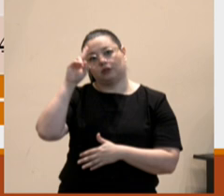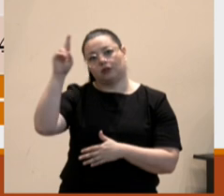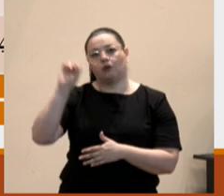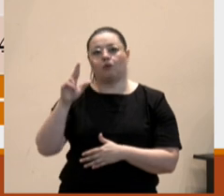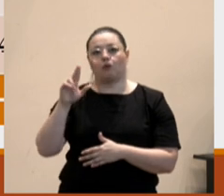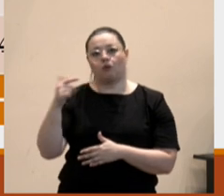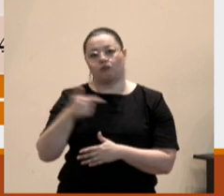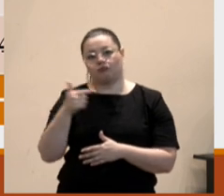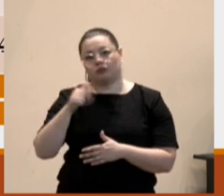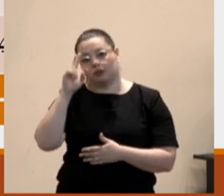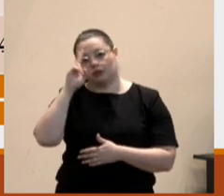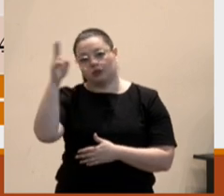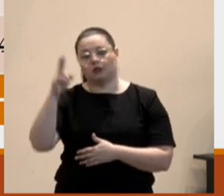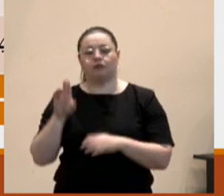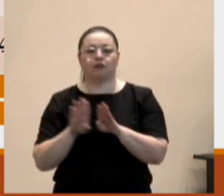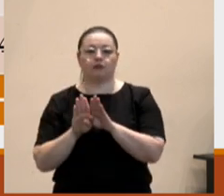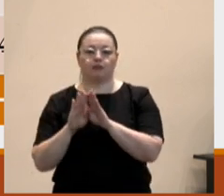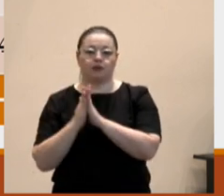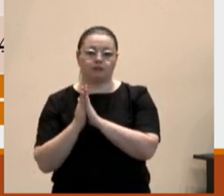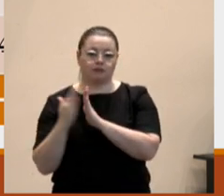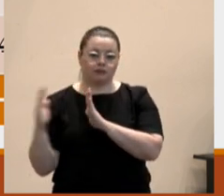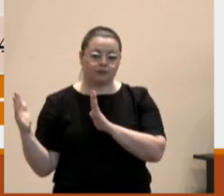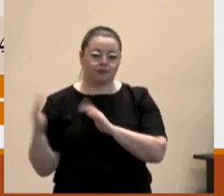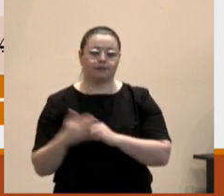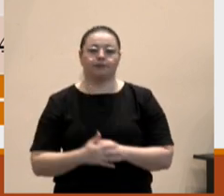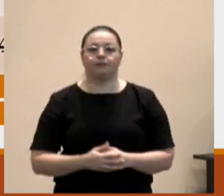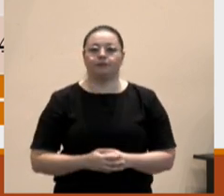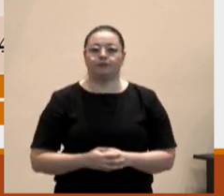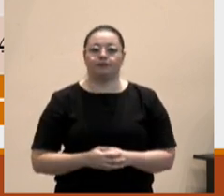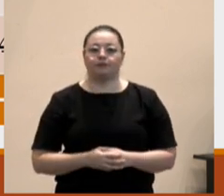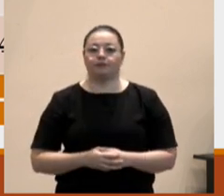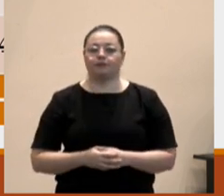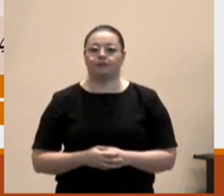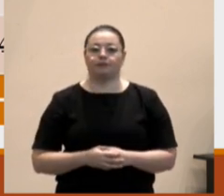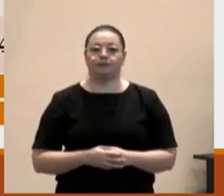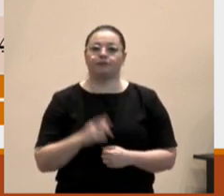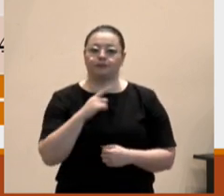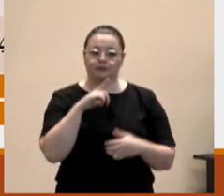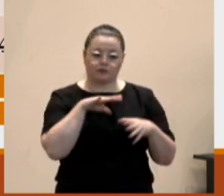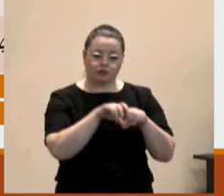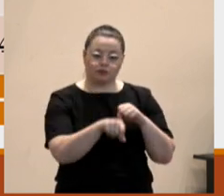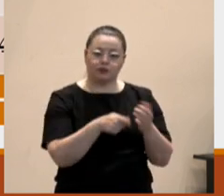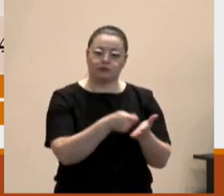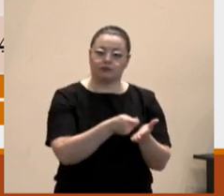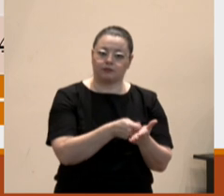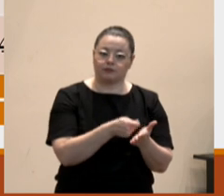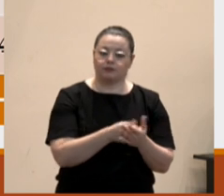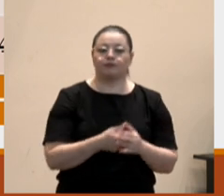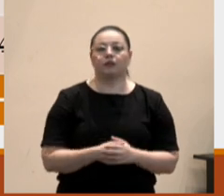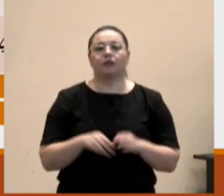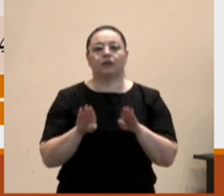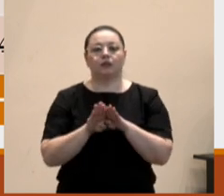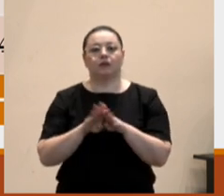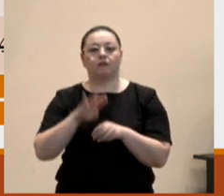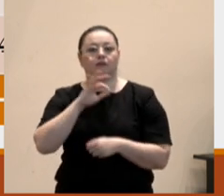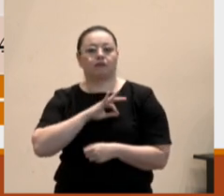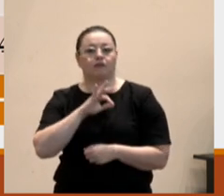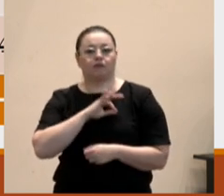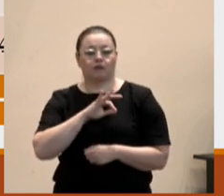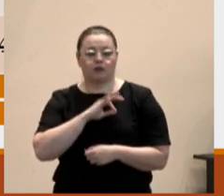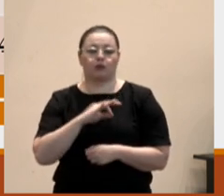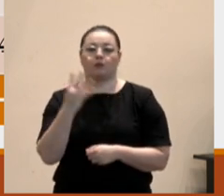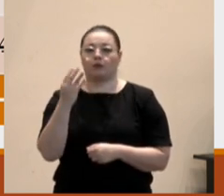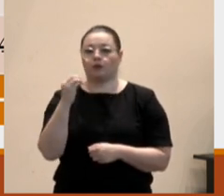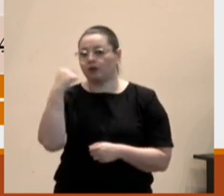biblioteca. O nível de formação exigido e remuneração bruta mensal de 40